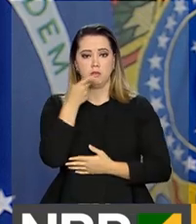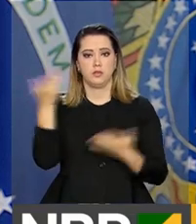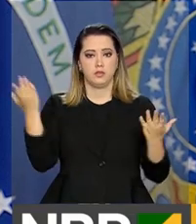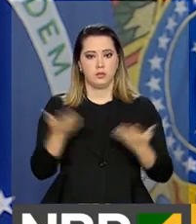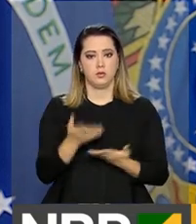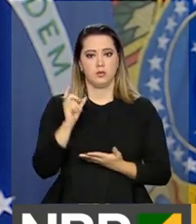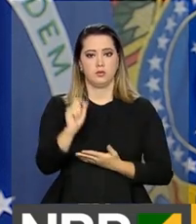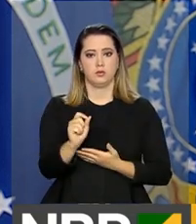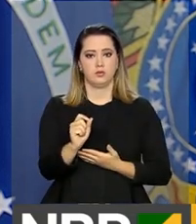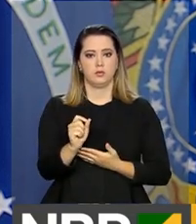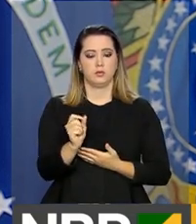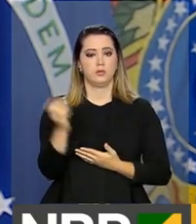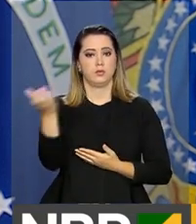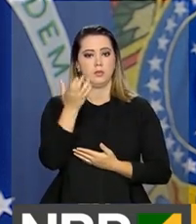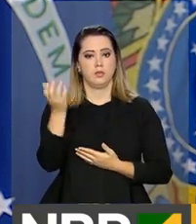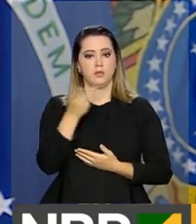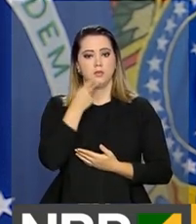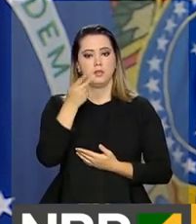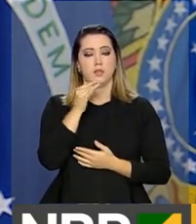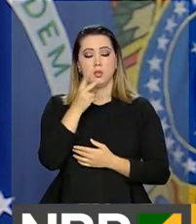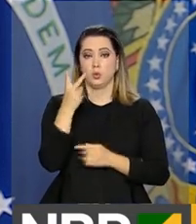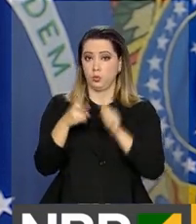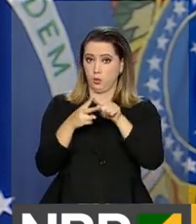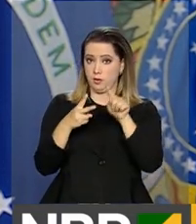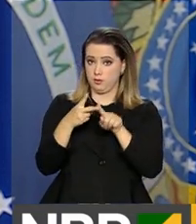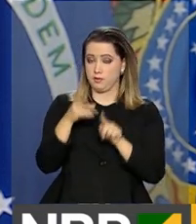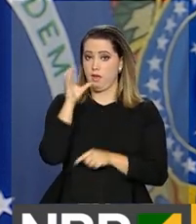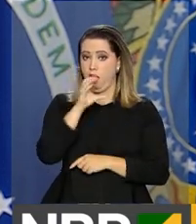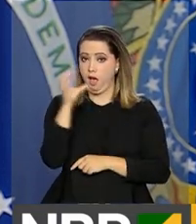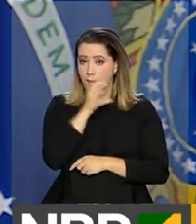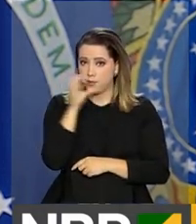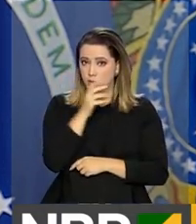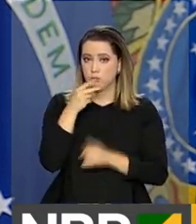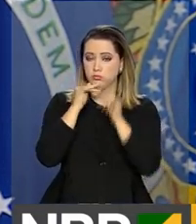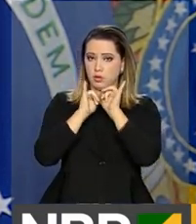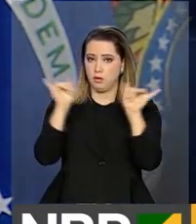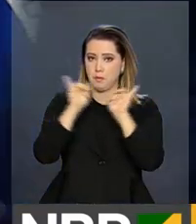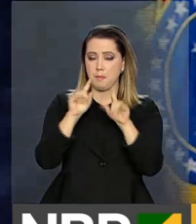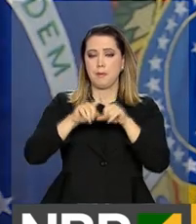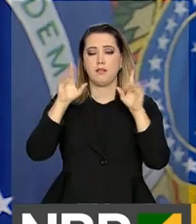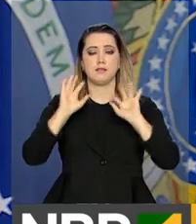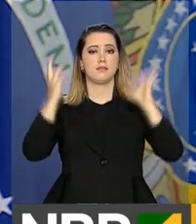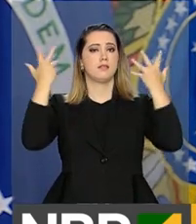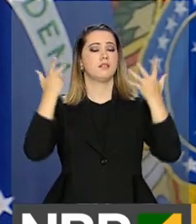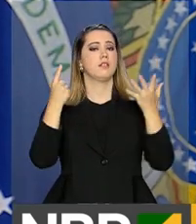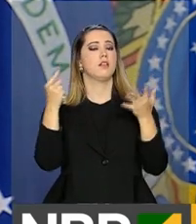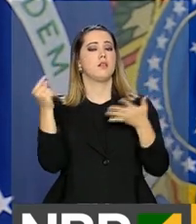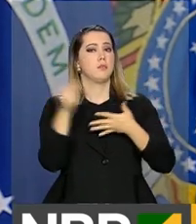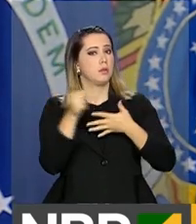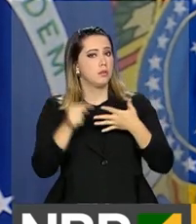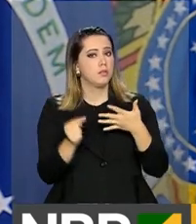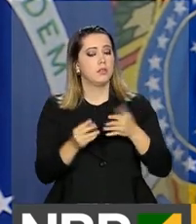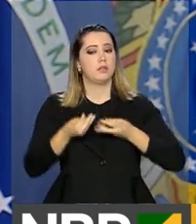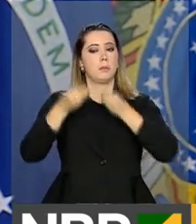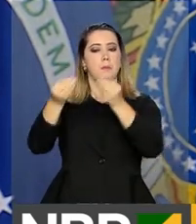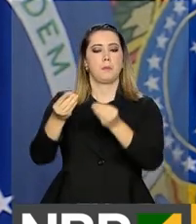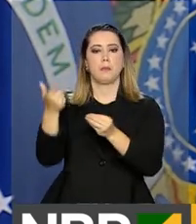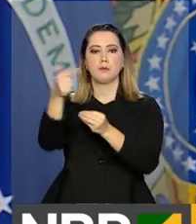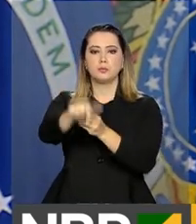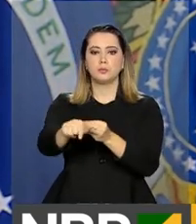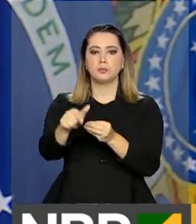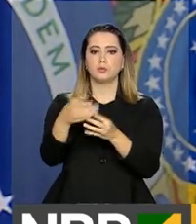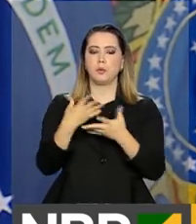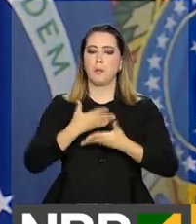eu quero fazer dois breves comunicados mas celebrando medidas que trarão mais uma vez